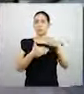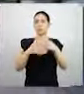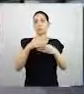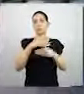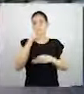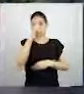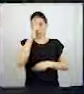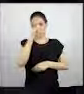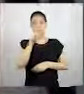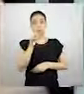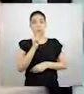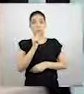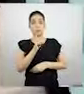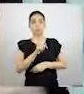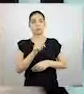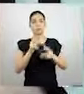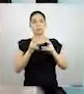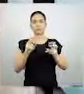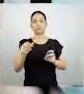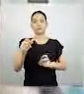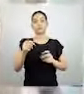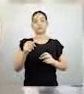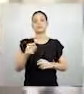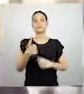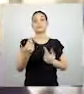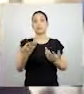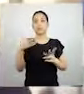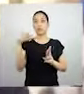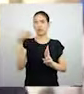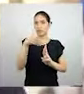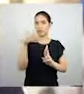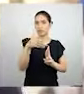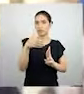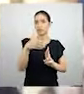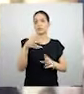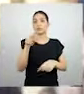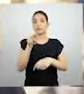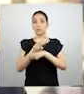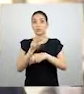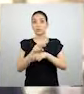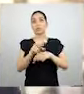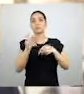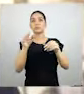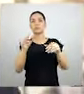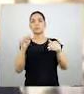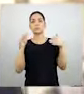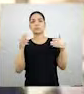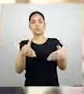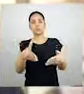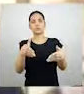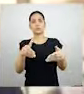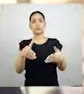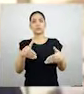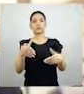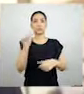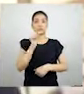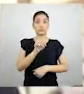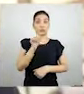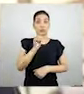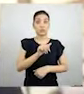da mulher, senhora de Nazaré. A unidade será uma referência para o atendimento especializado no público feminino,